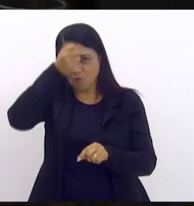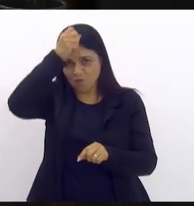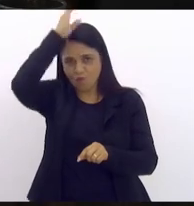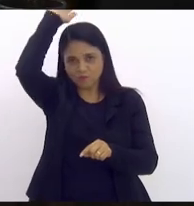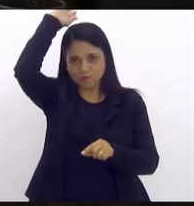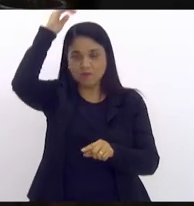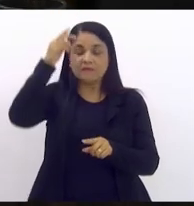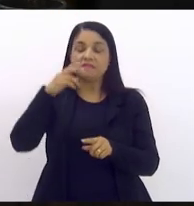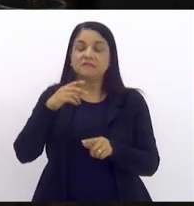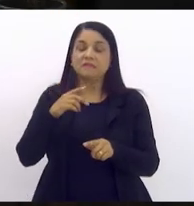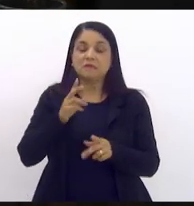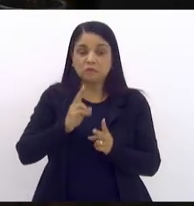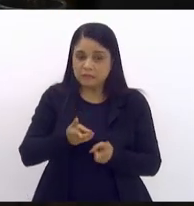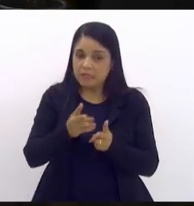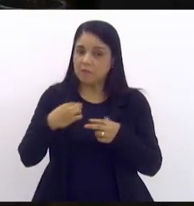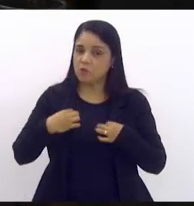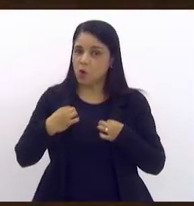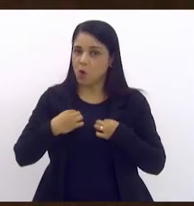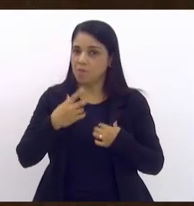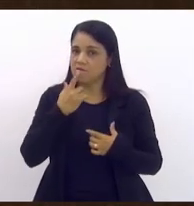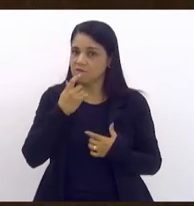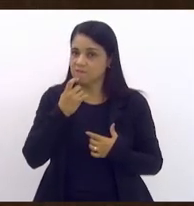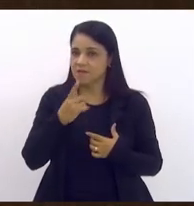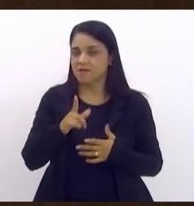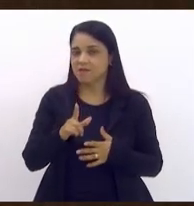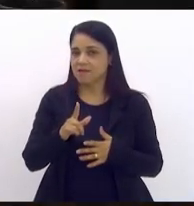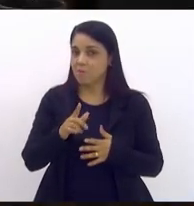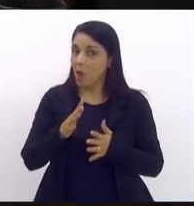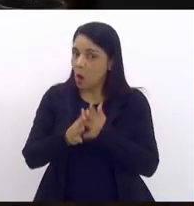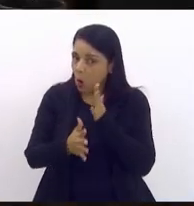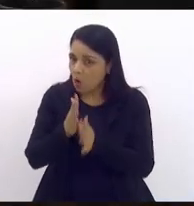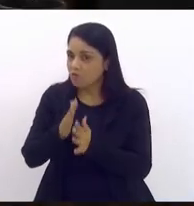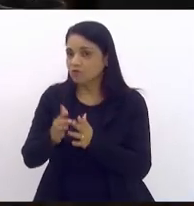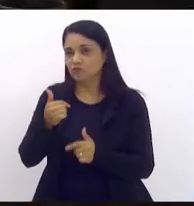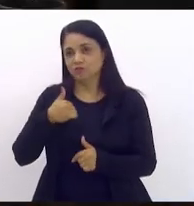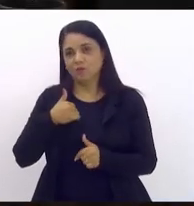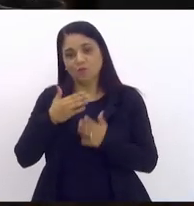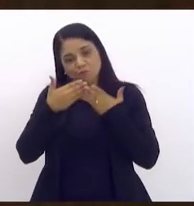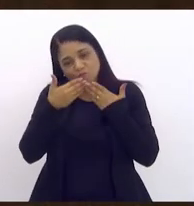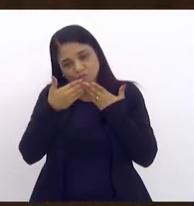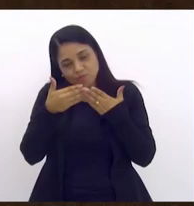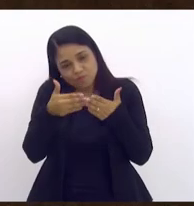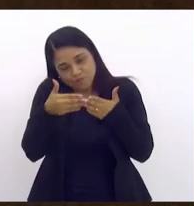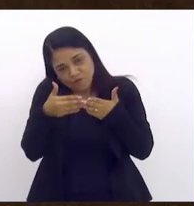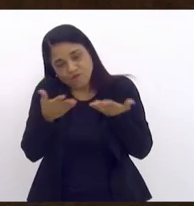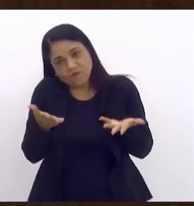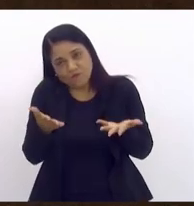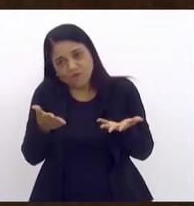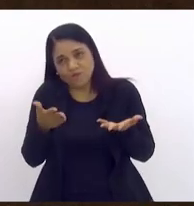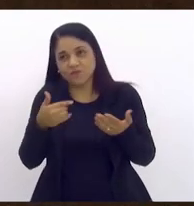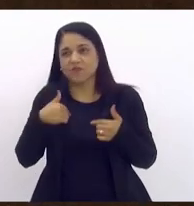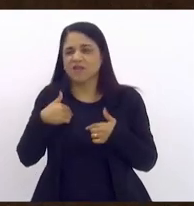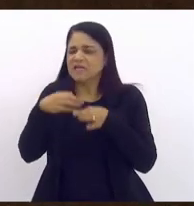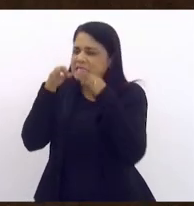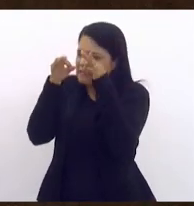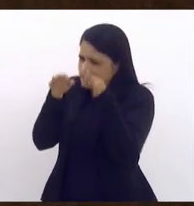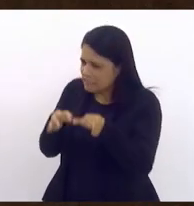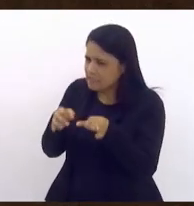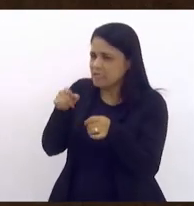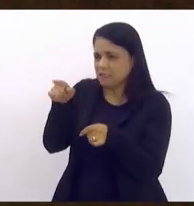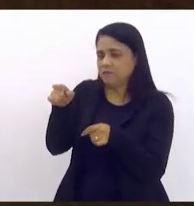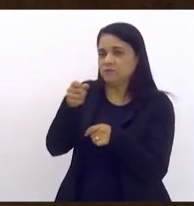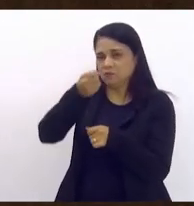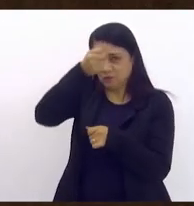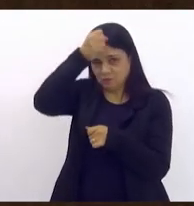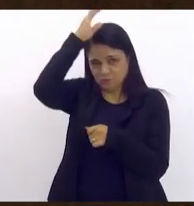vestida, volta e meia, de vermelho. Mas eu tenho certeza... Para não me confundirem, por favor. Mas eu tenho certeza que, embora a senhora e o Corpo